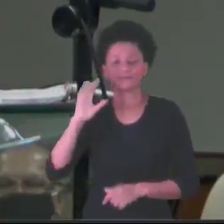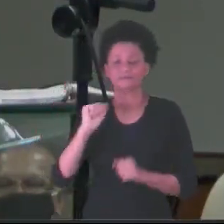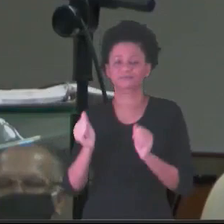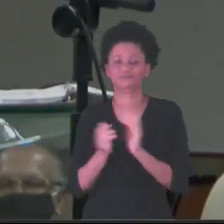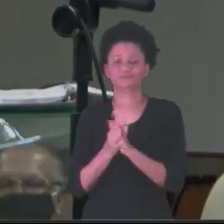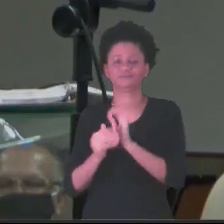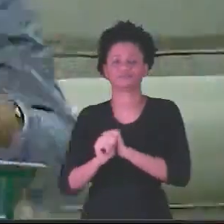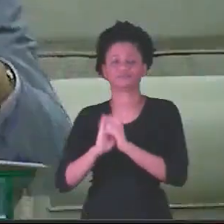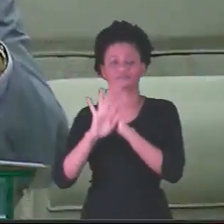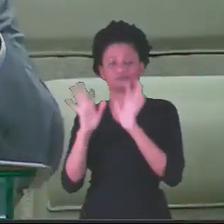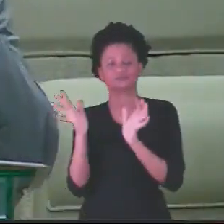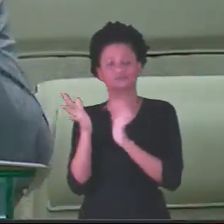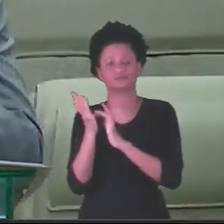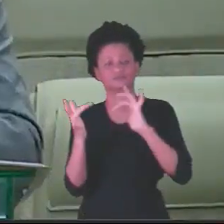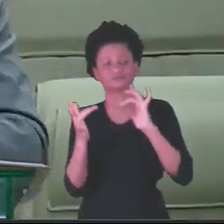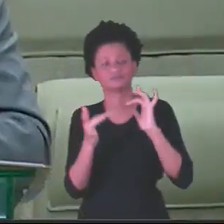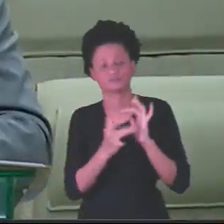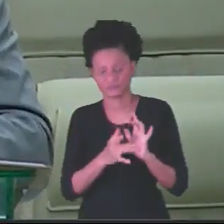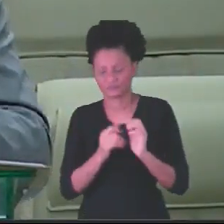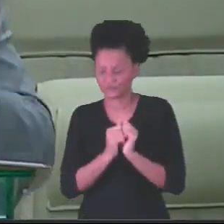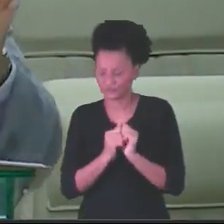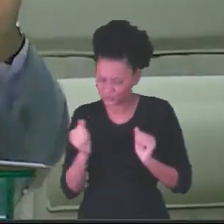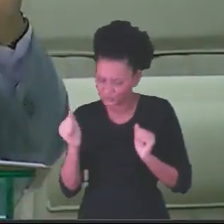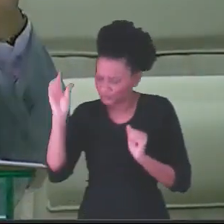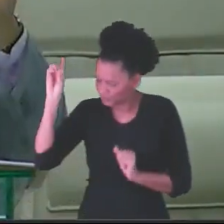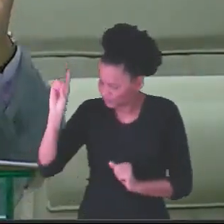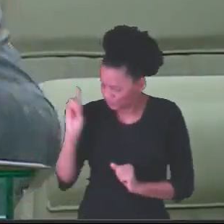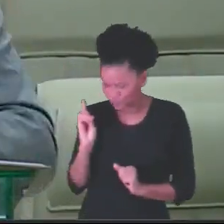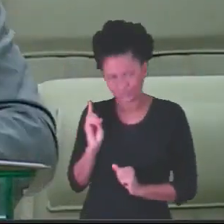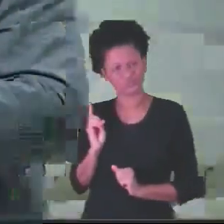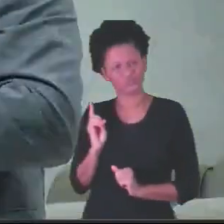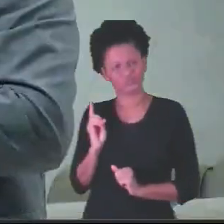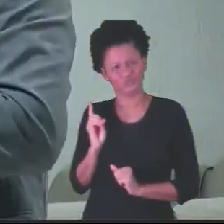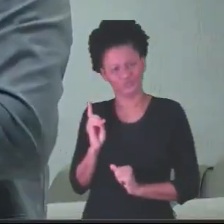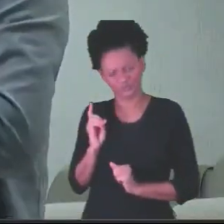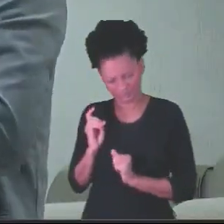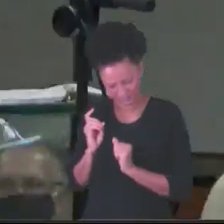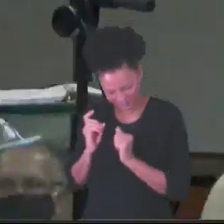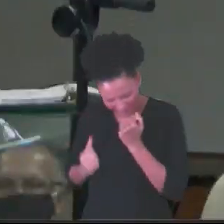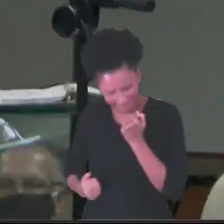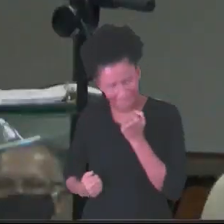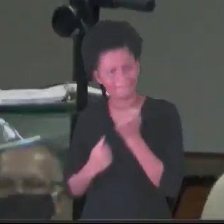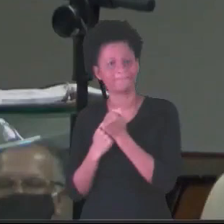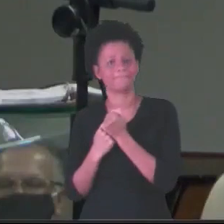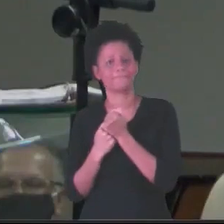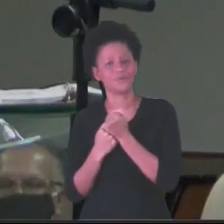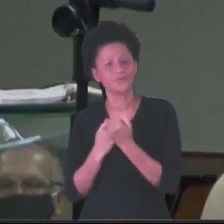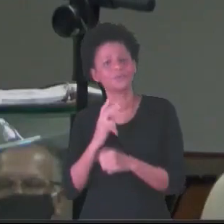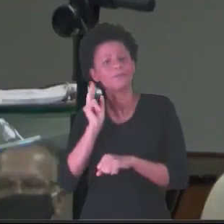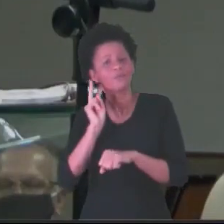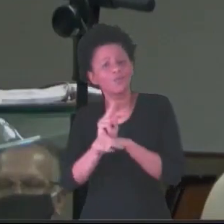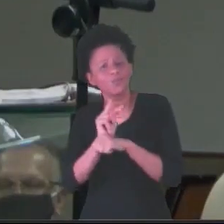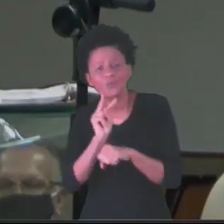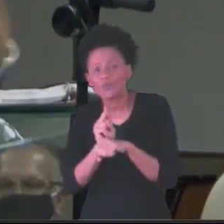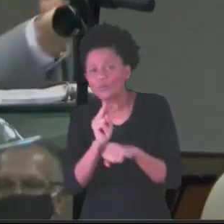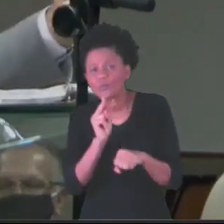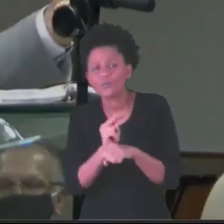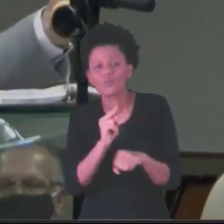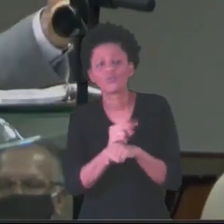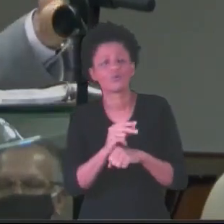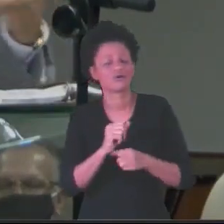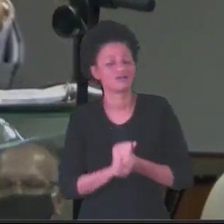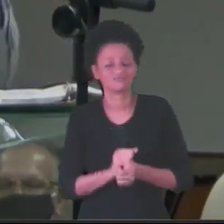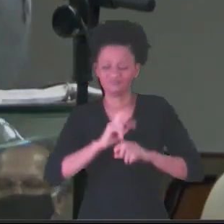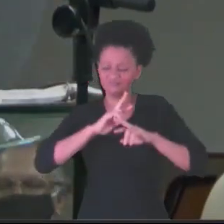jesus está de lado está o teu auxílio para guardar as